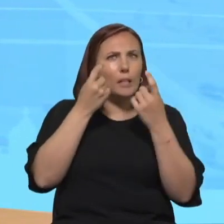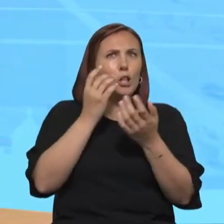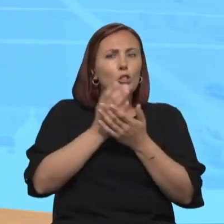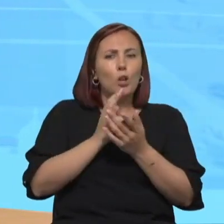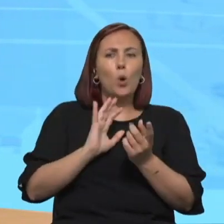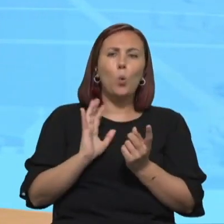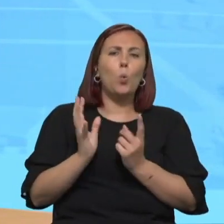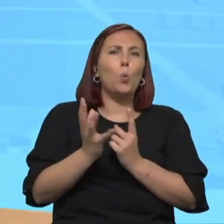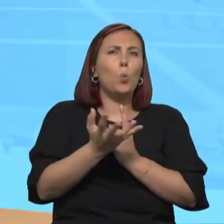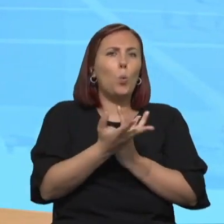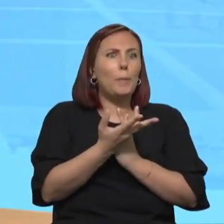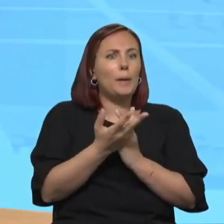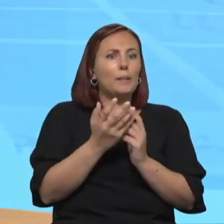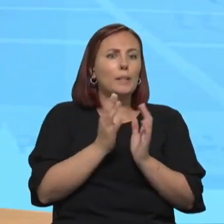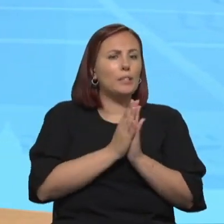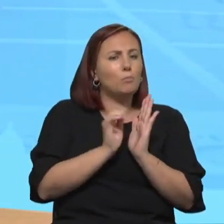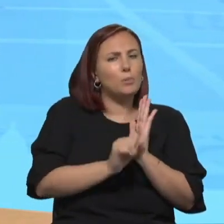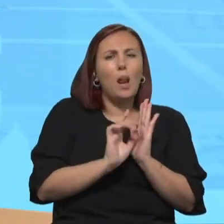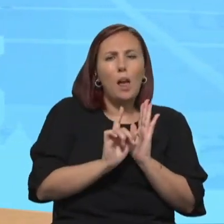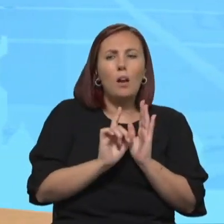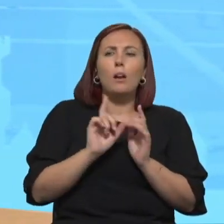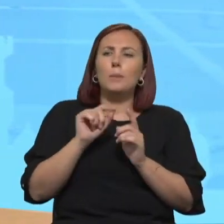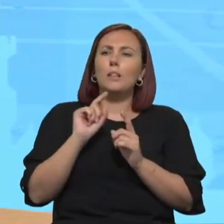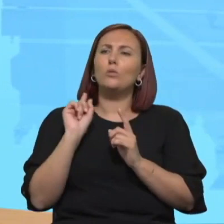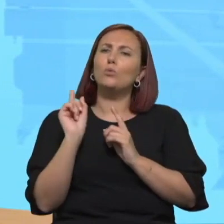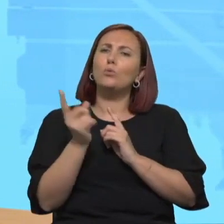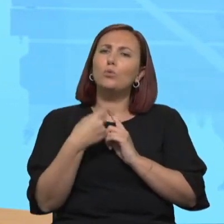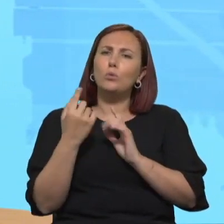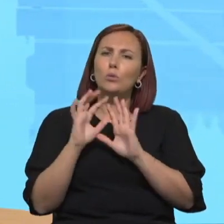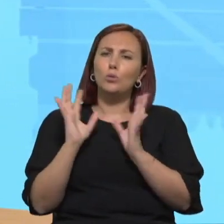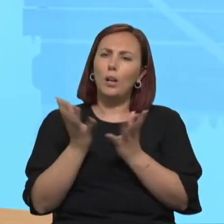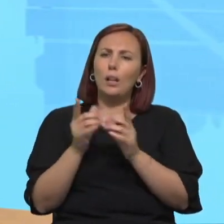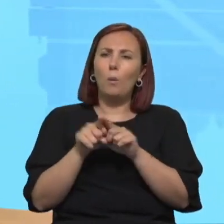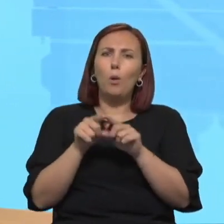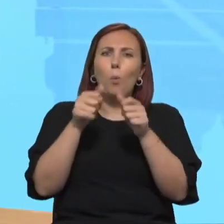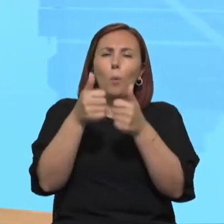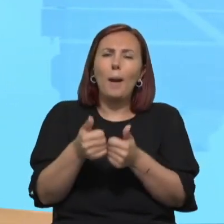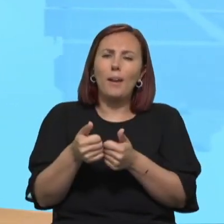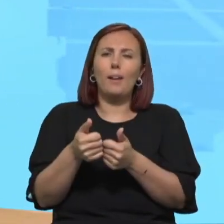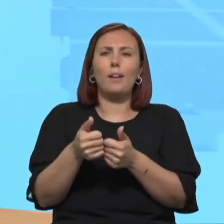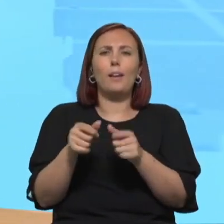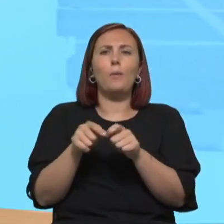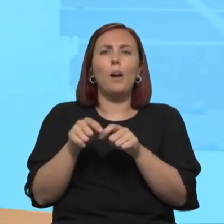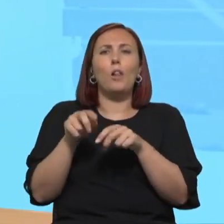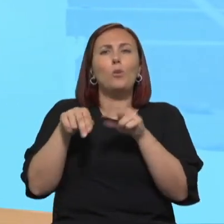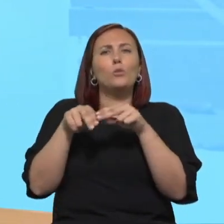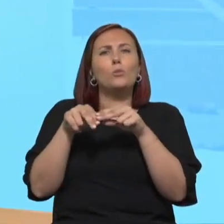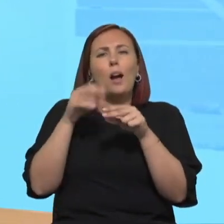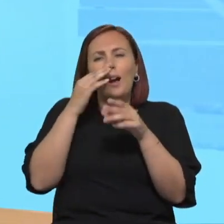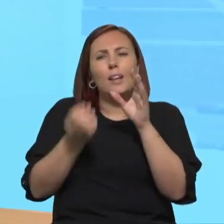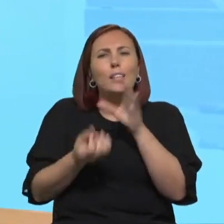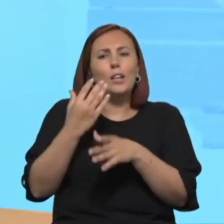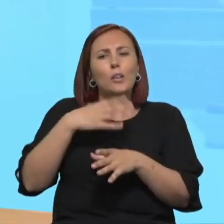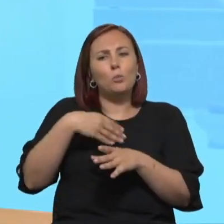âmbito, digamos, paroquial, pensar que o bem comum é uma realidade a construir à escala de todo o mundo, de todo